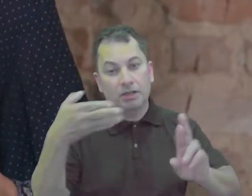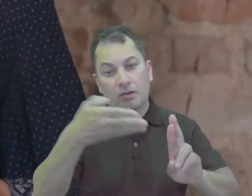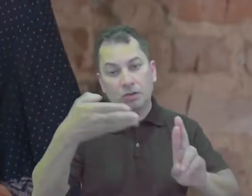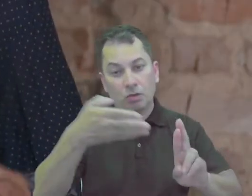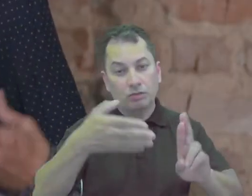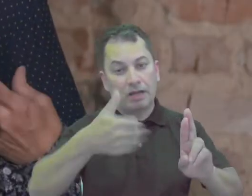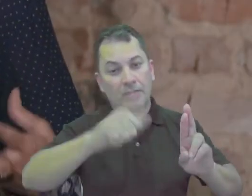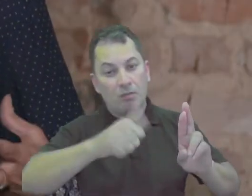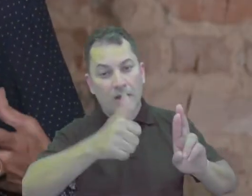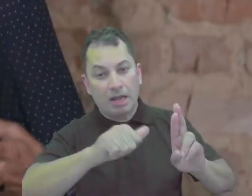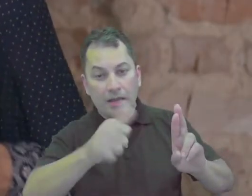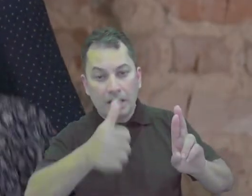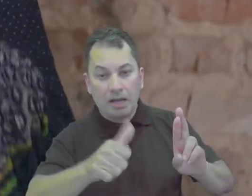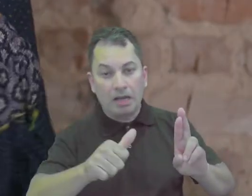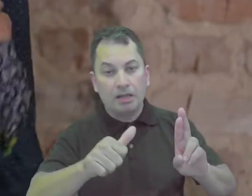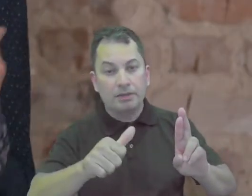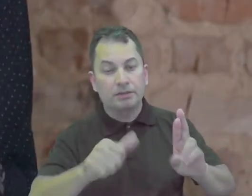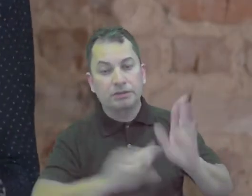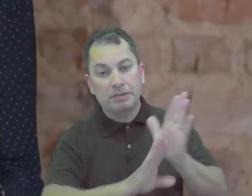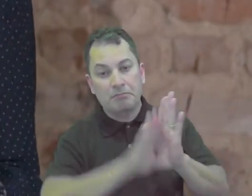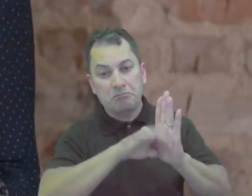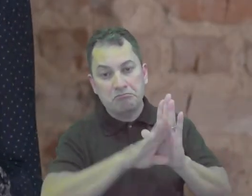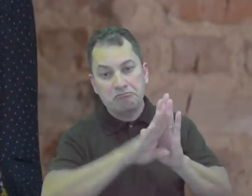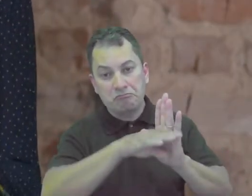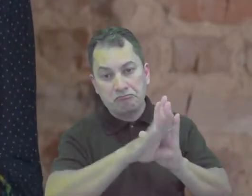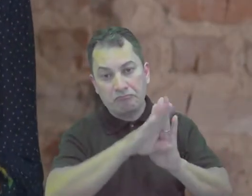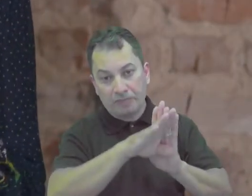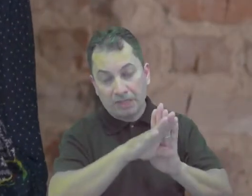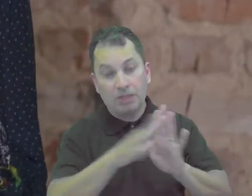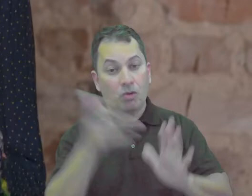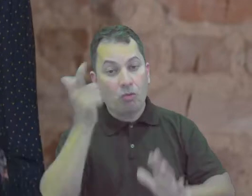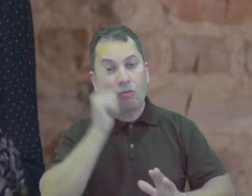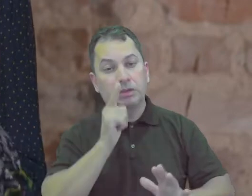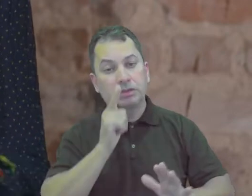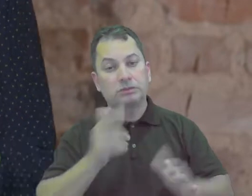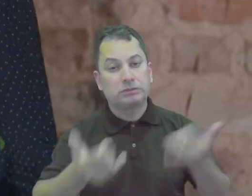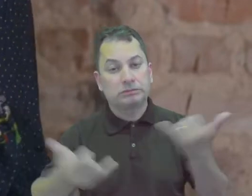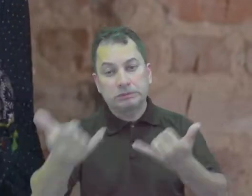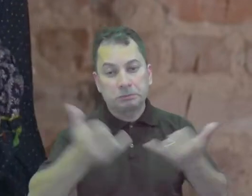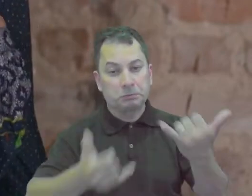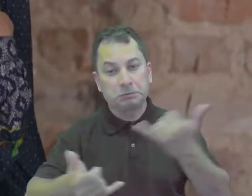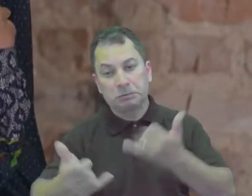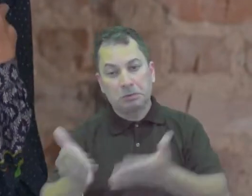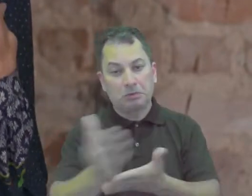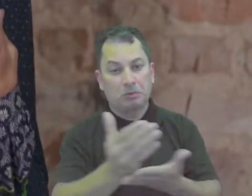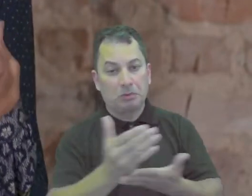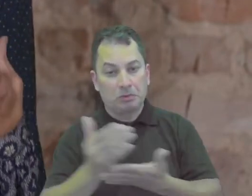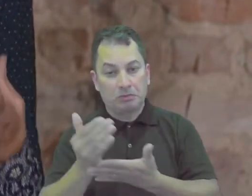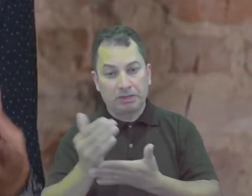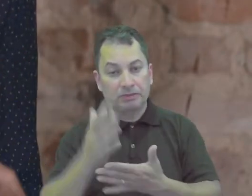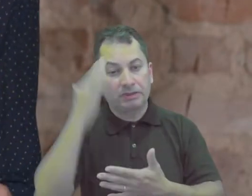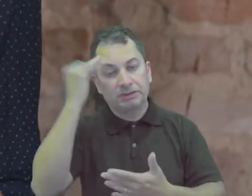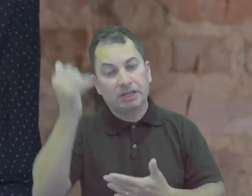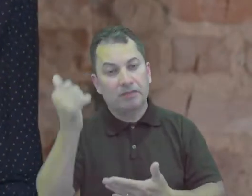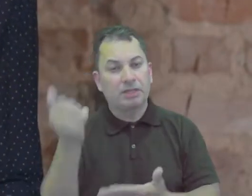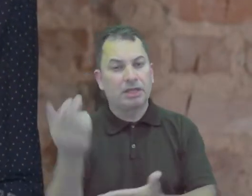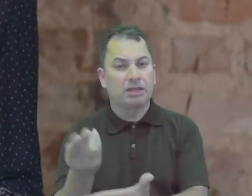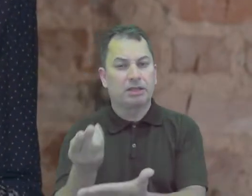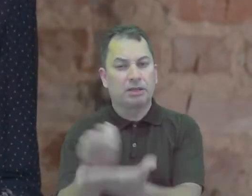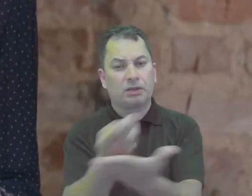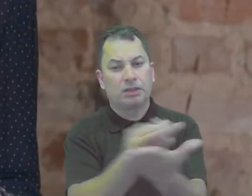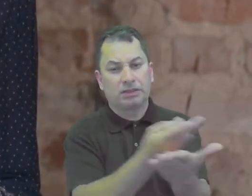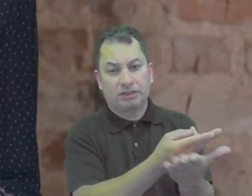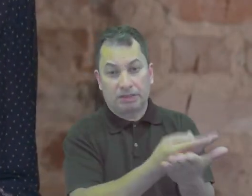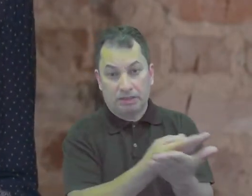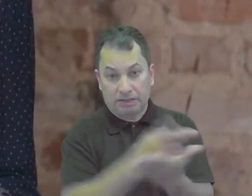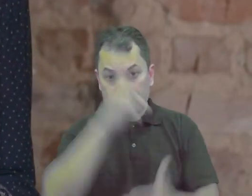estatísticas e construir as informações, que aí a gente vai tratar de taxas de internação por doenças respiratórias, taxas